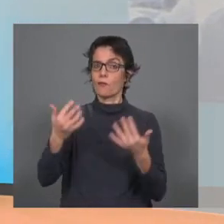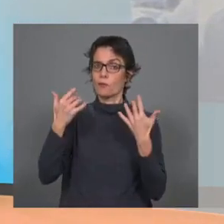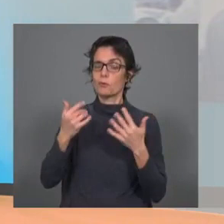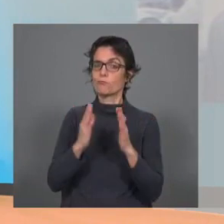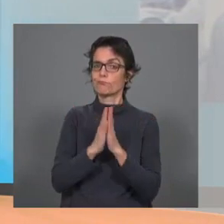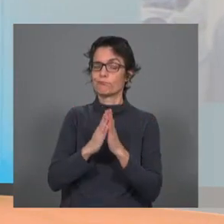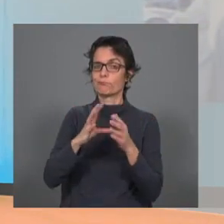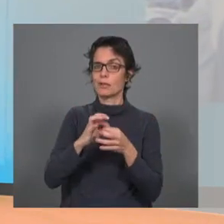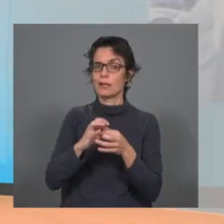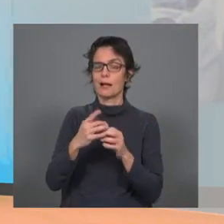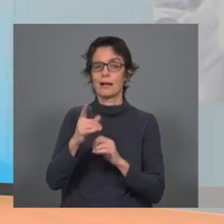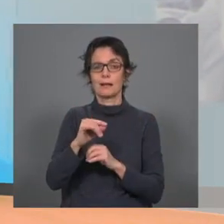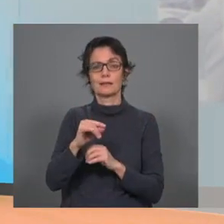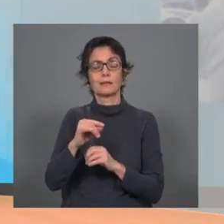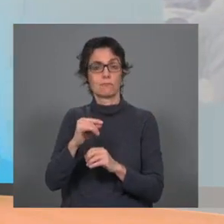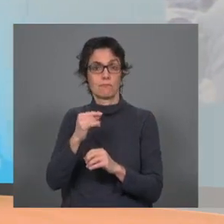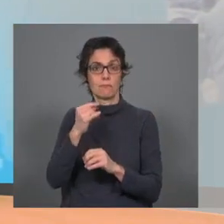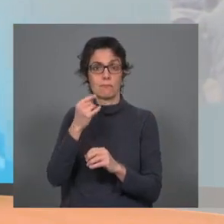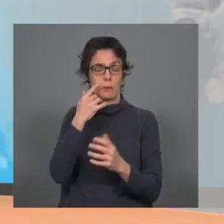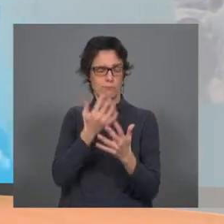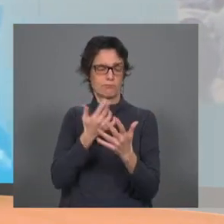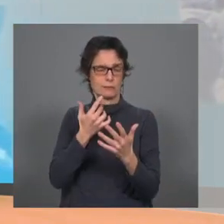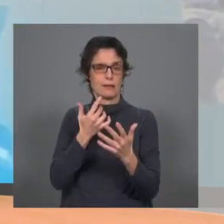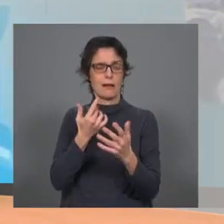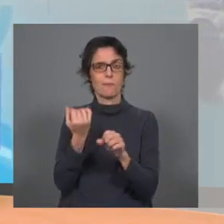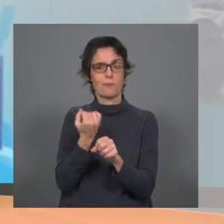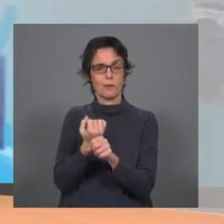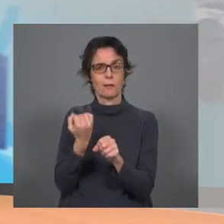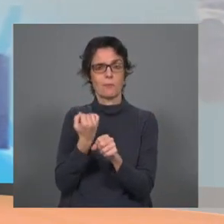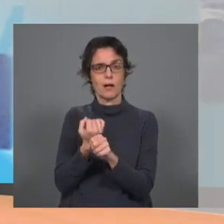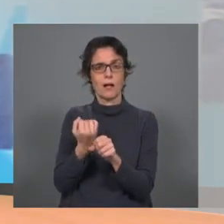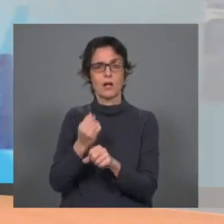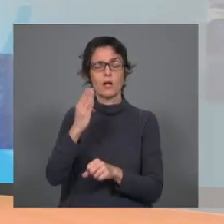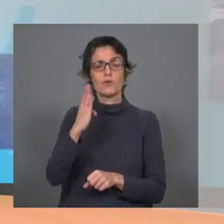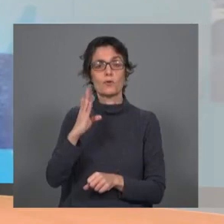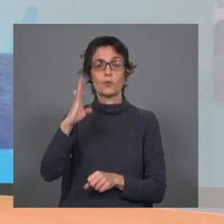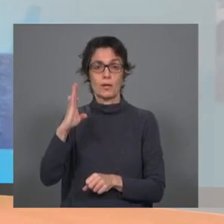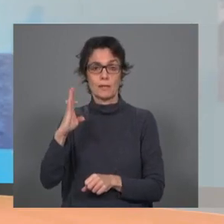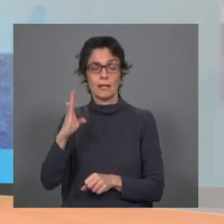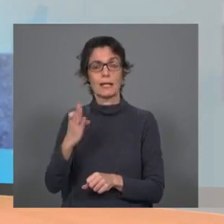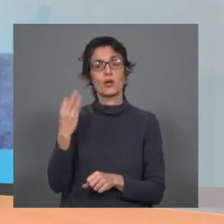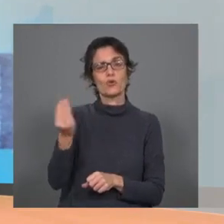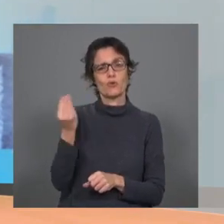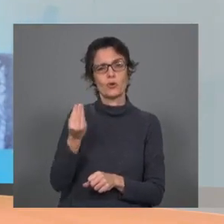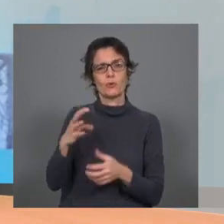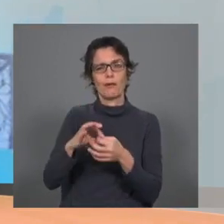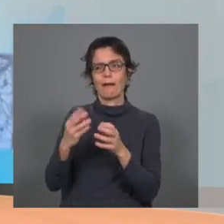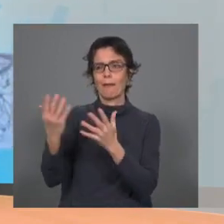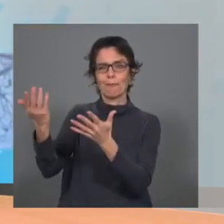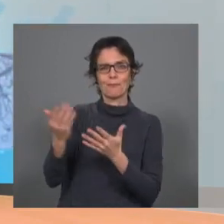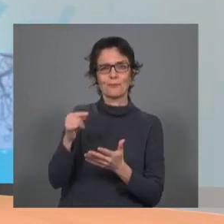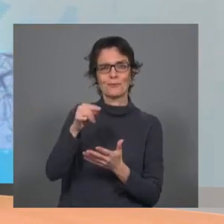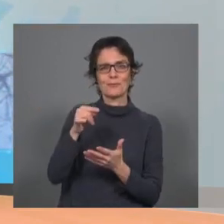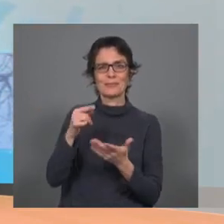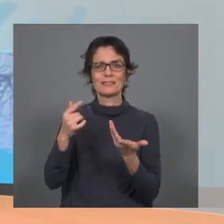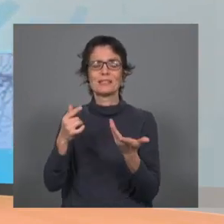também relevo a ação da Juventude Hospitaleira, que nesta contingência não abre mão de desenvolver atividades que a